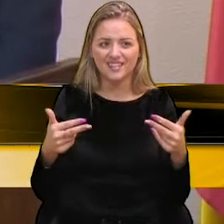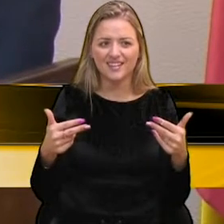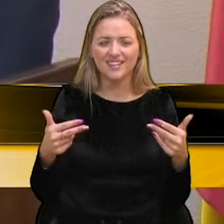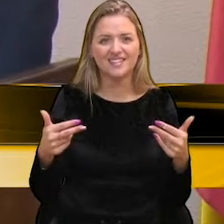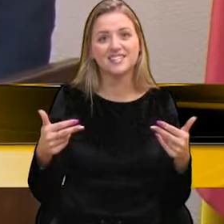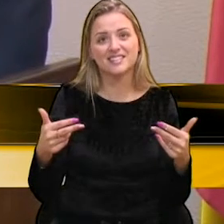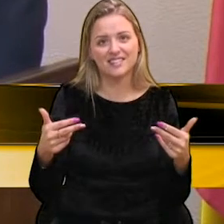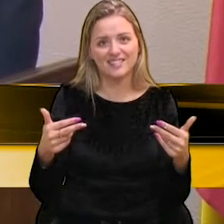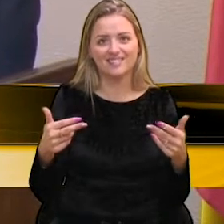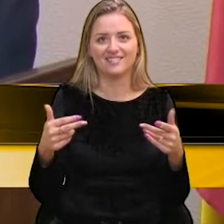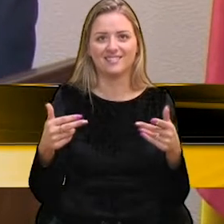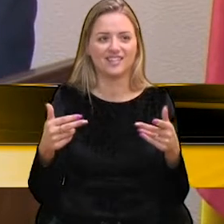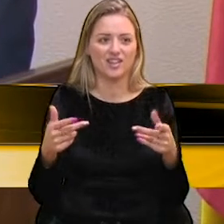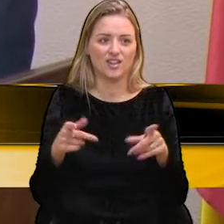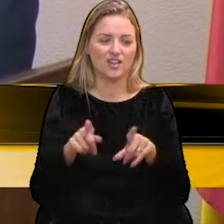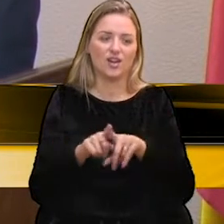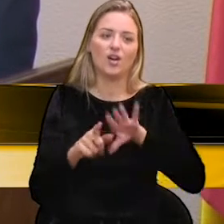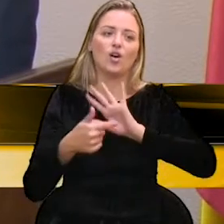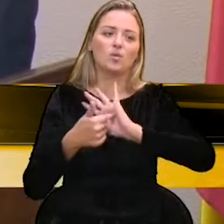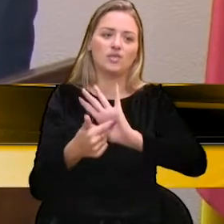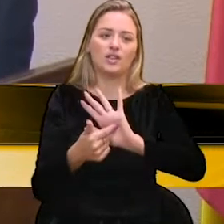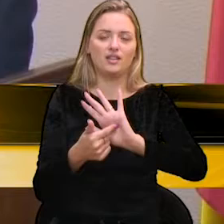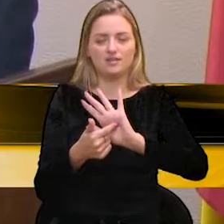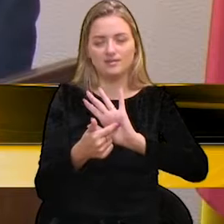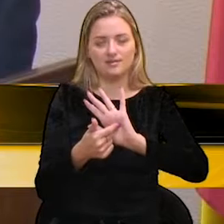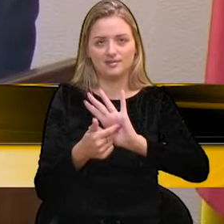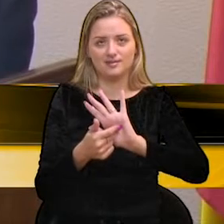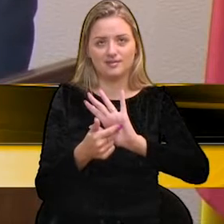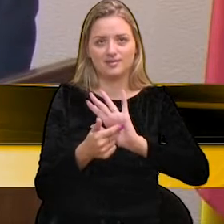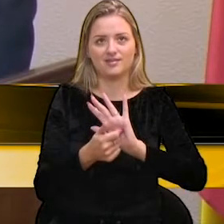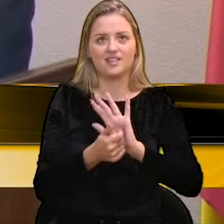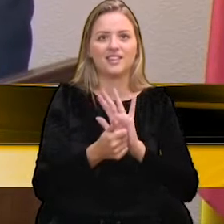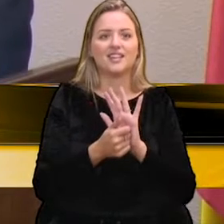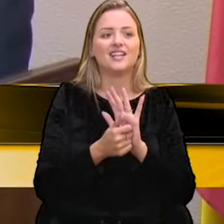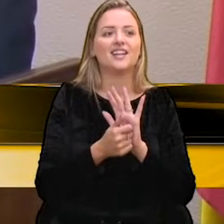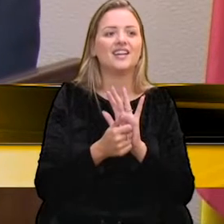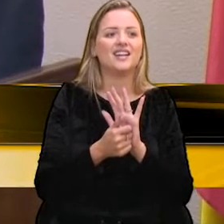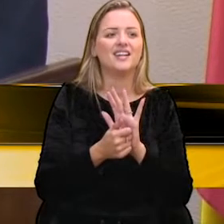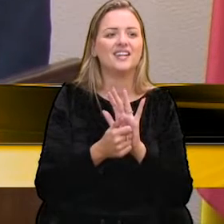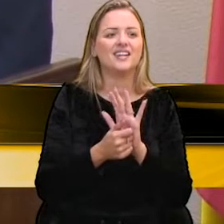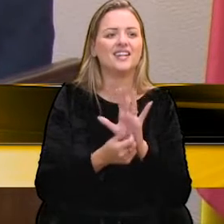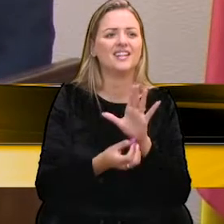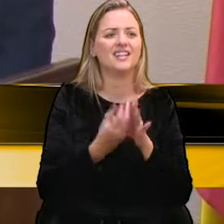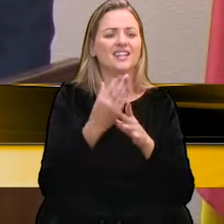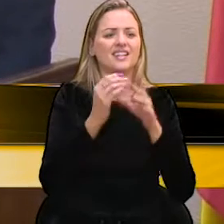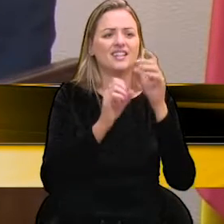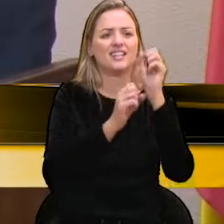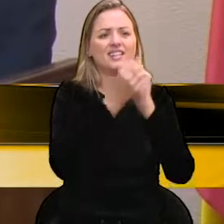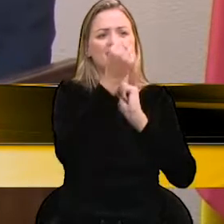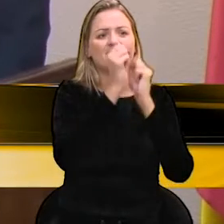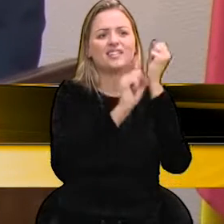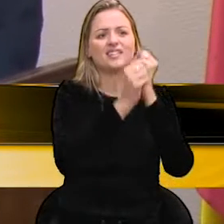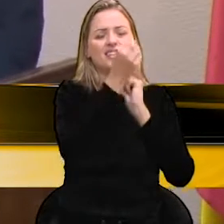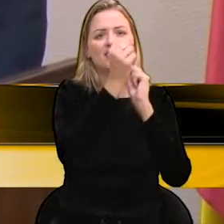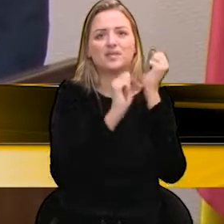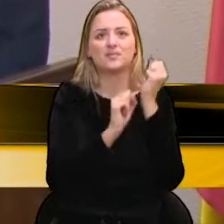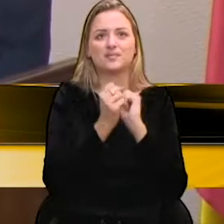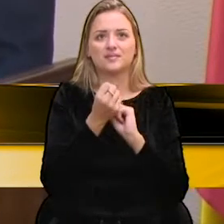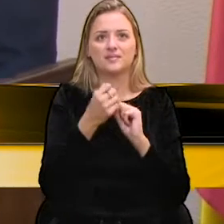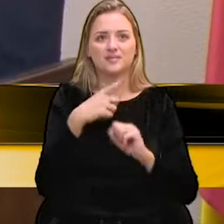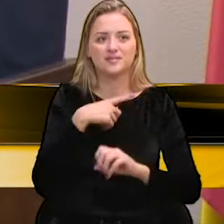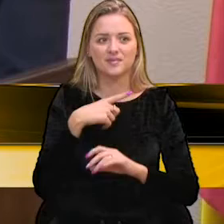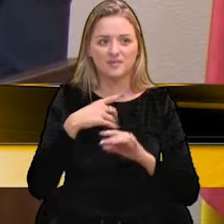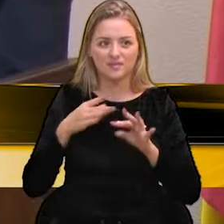pessoas que estão interessadas em conhecer as unidades fabris das empresas, a forma que se produz, enfim,